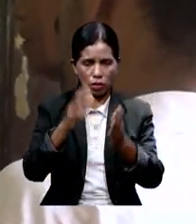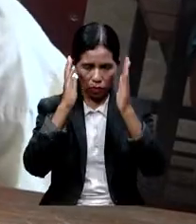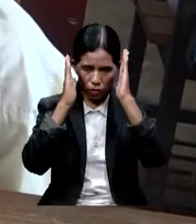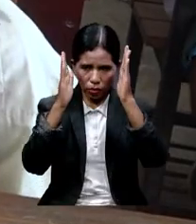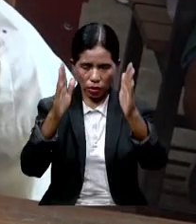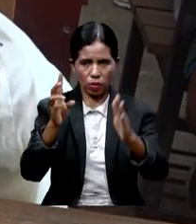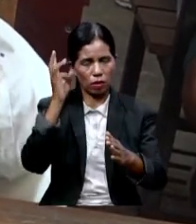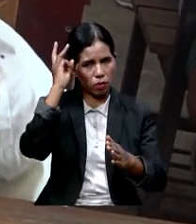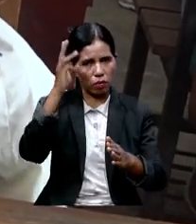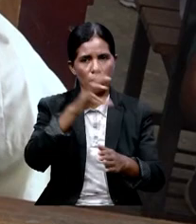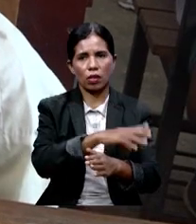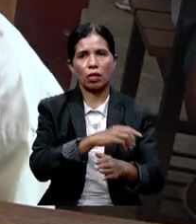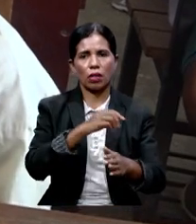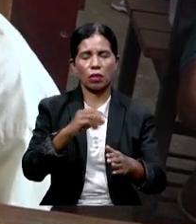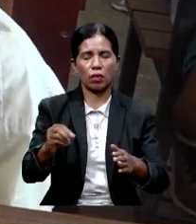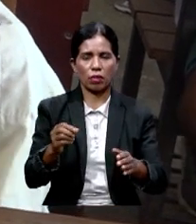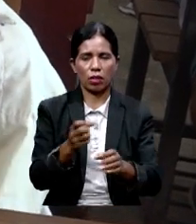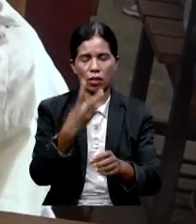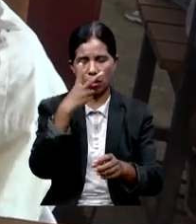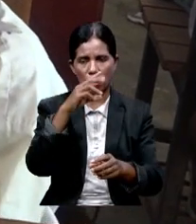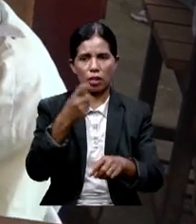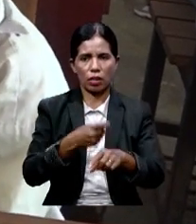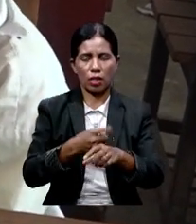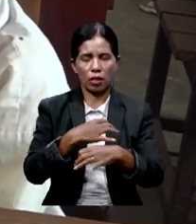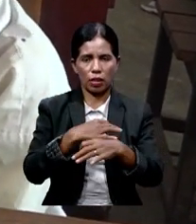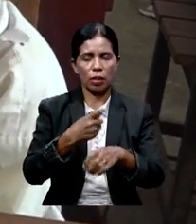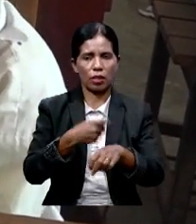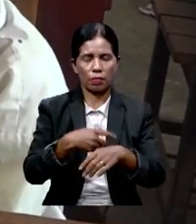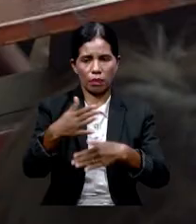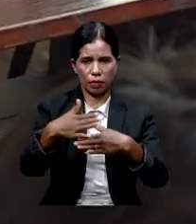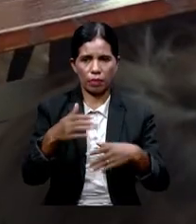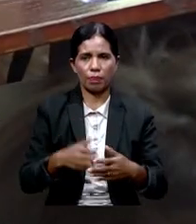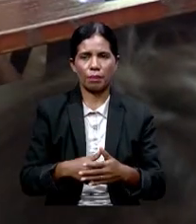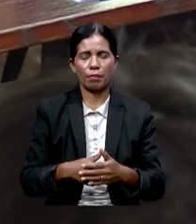ba preocupação ne hori soluciona e a tempo bada infraestrutura